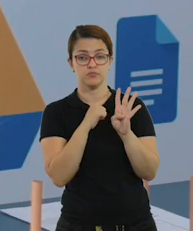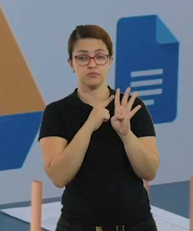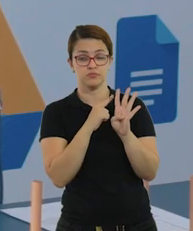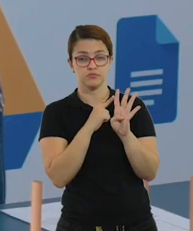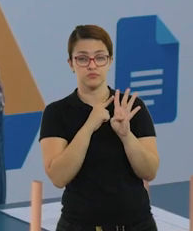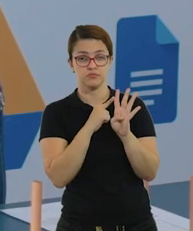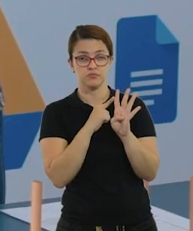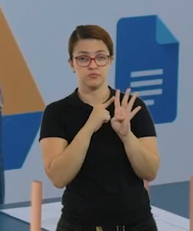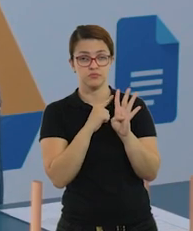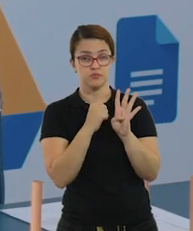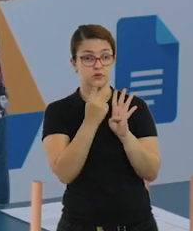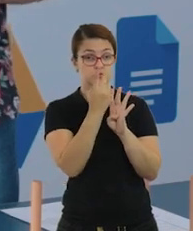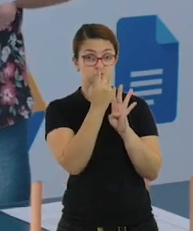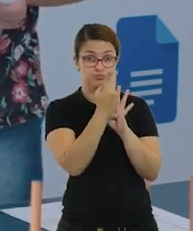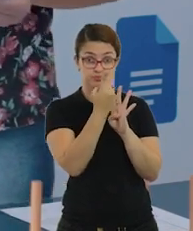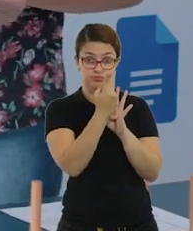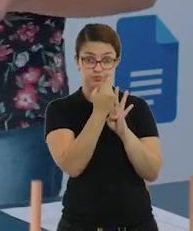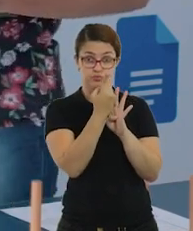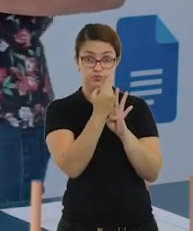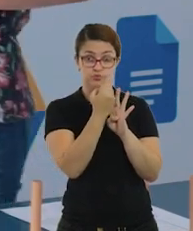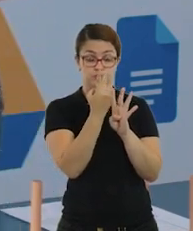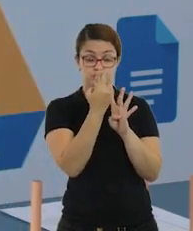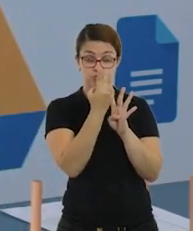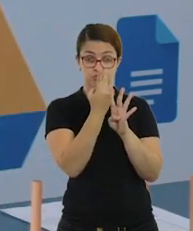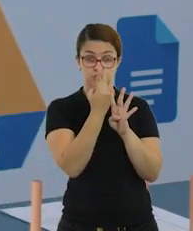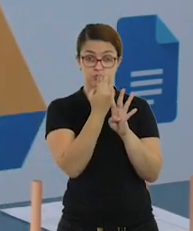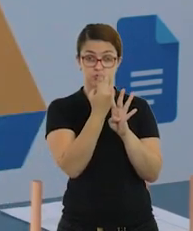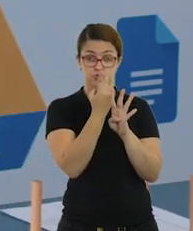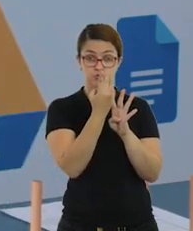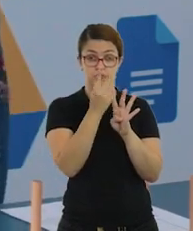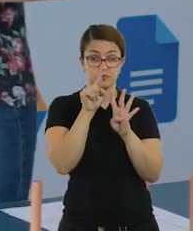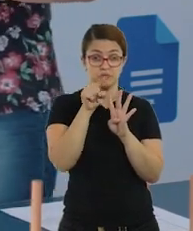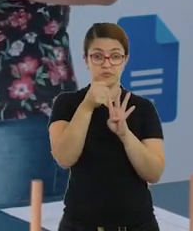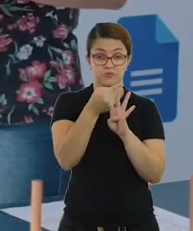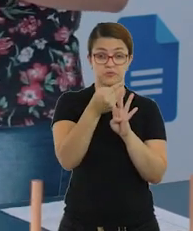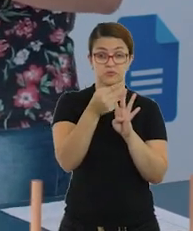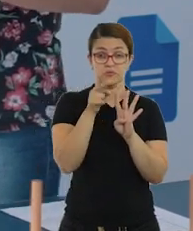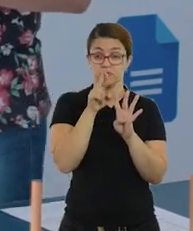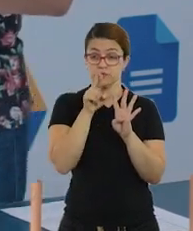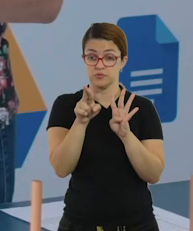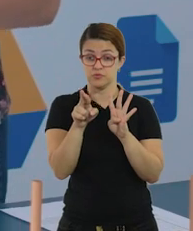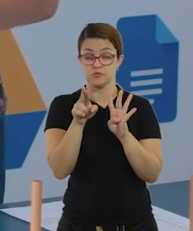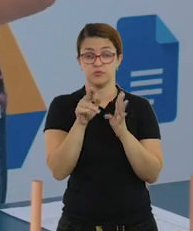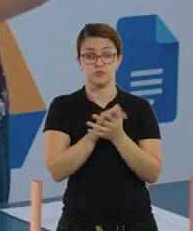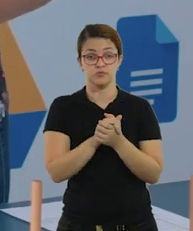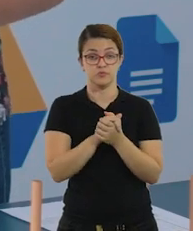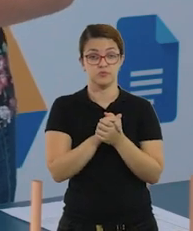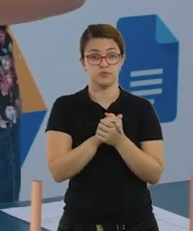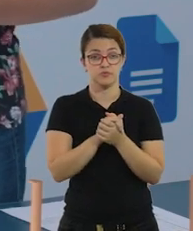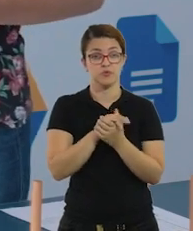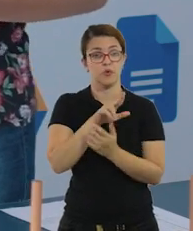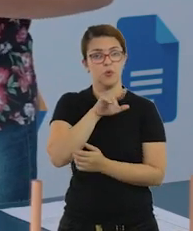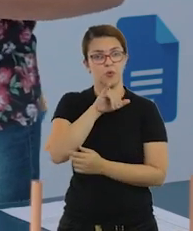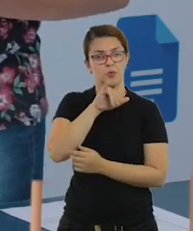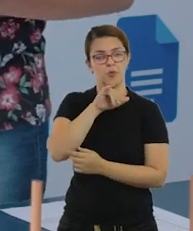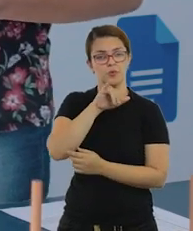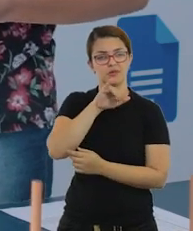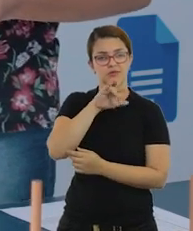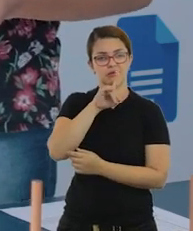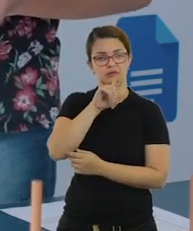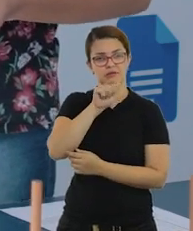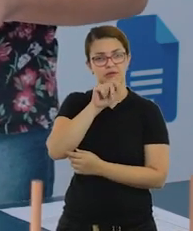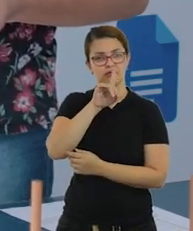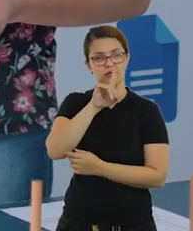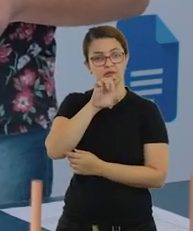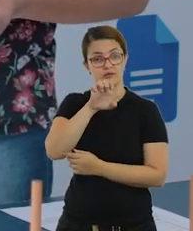milhar. Então eu tenho aqui 2.000. Vou responder lá na minha, que é a unidade de